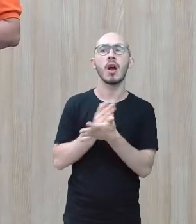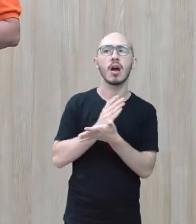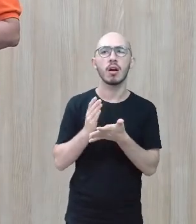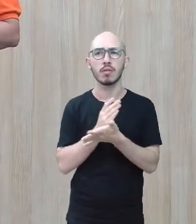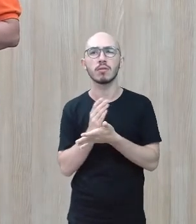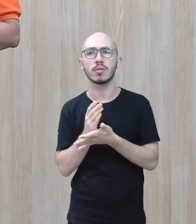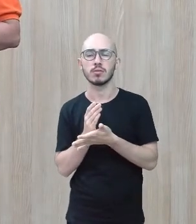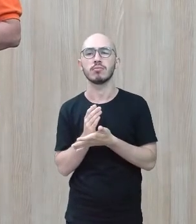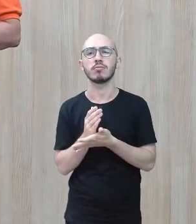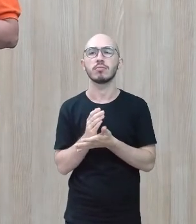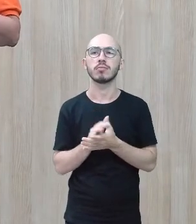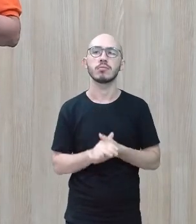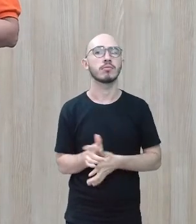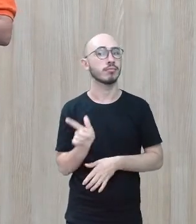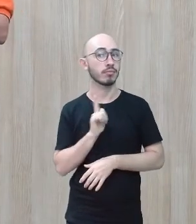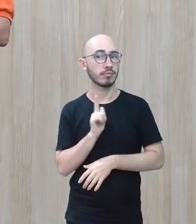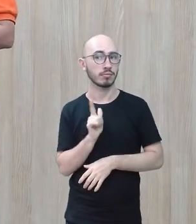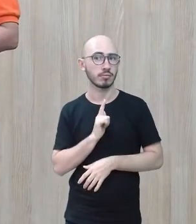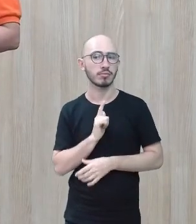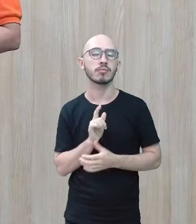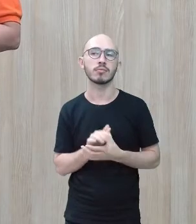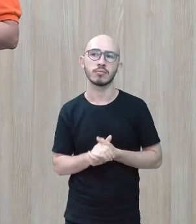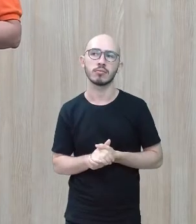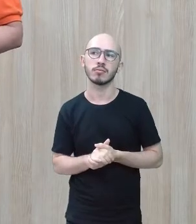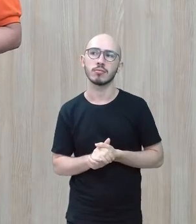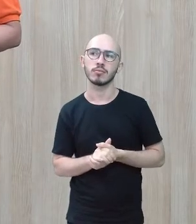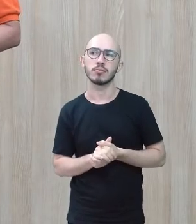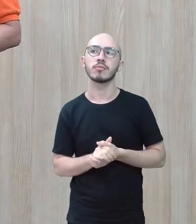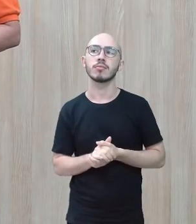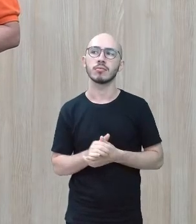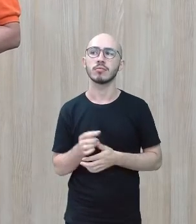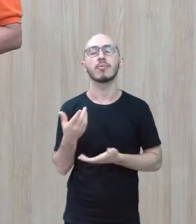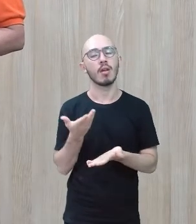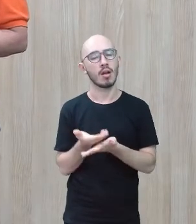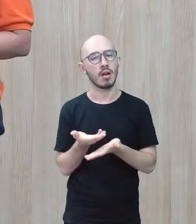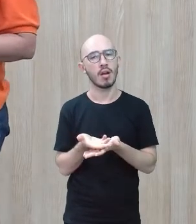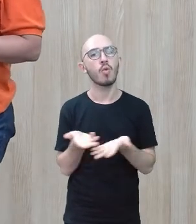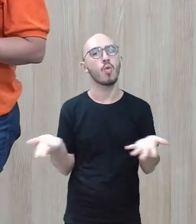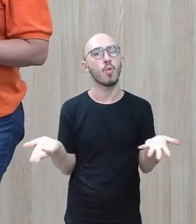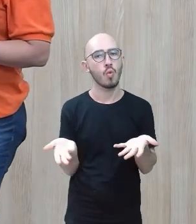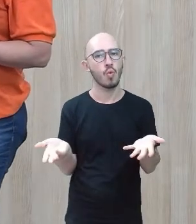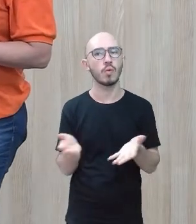das informações que foi trazida nesta aula aqui, tá?